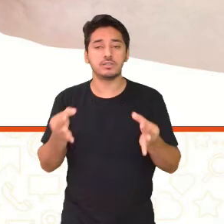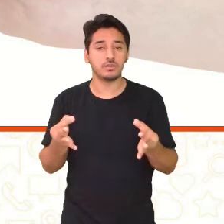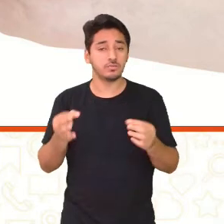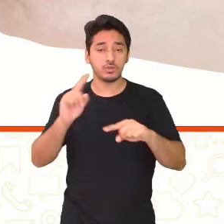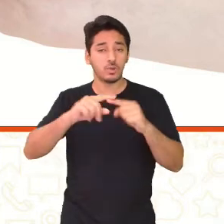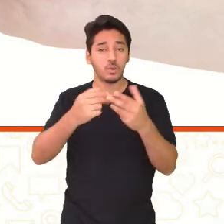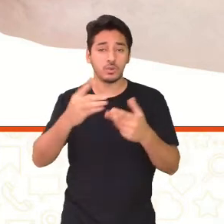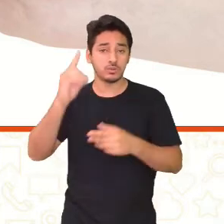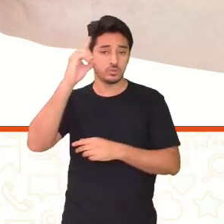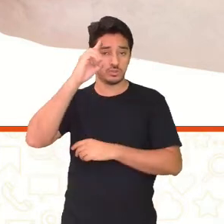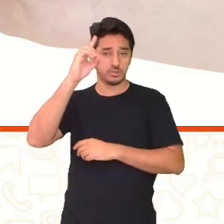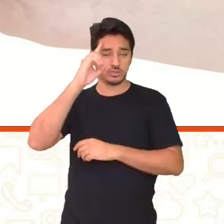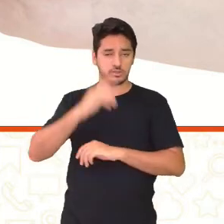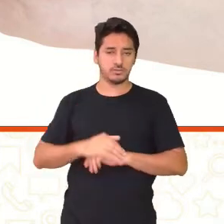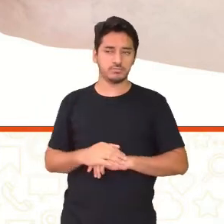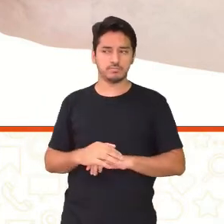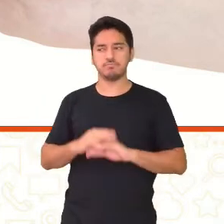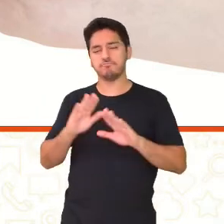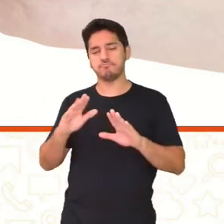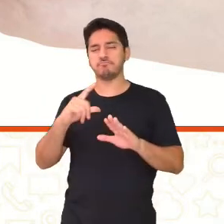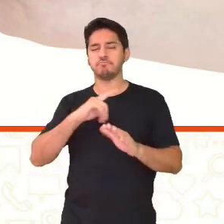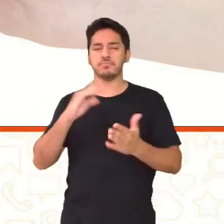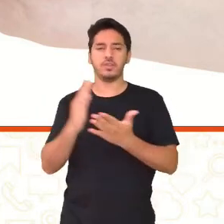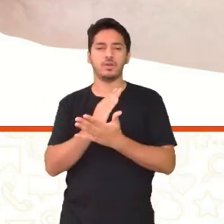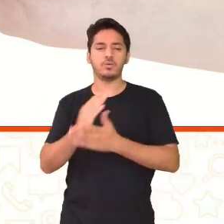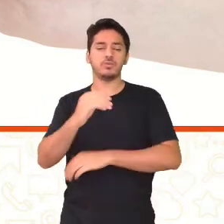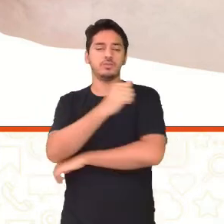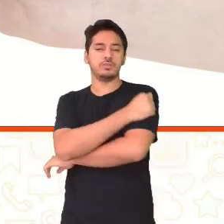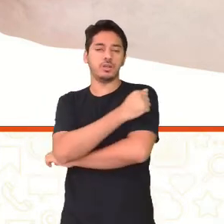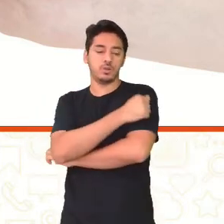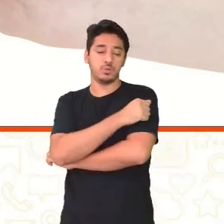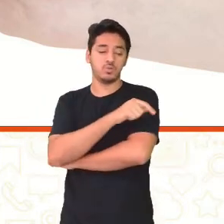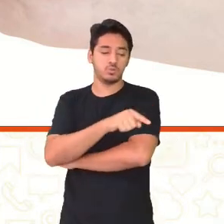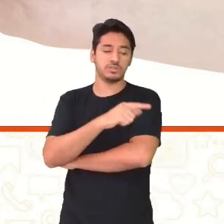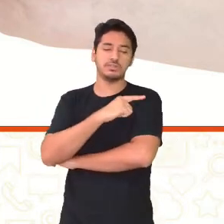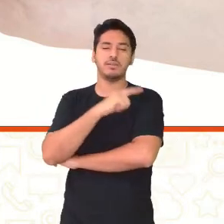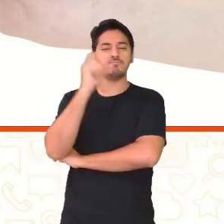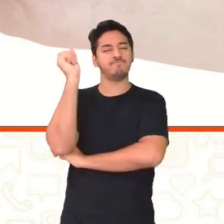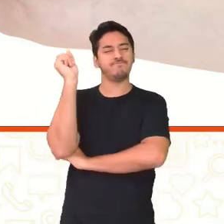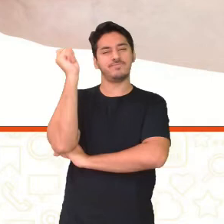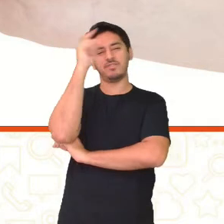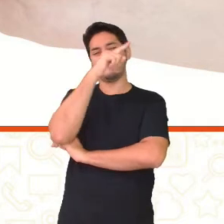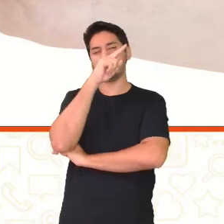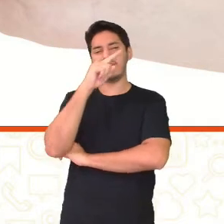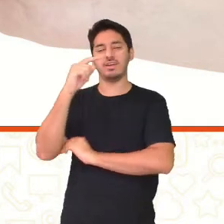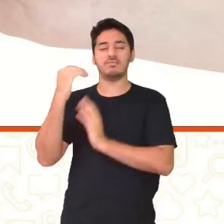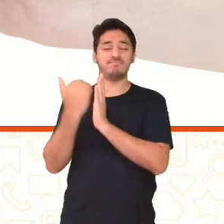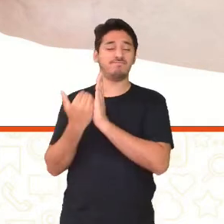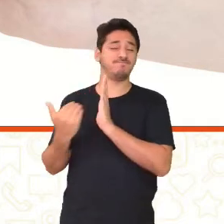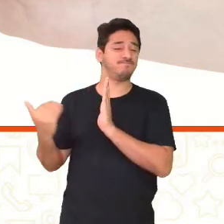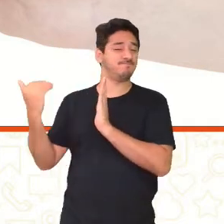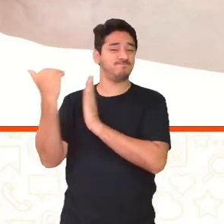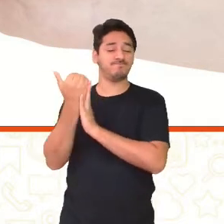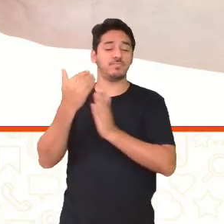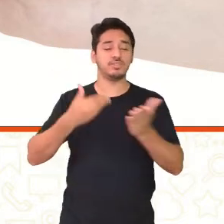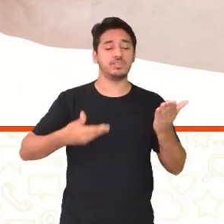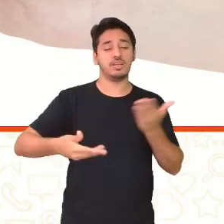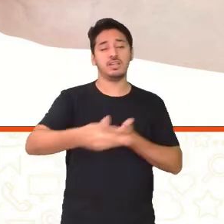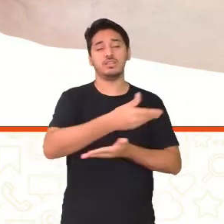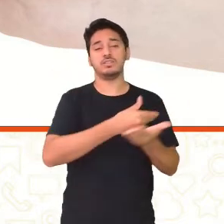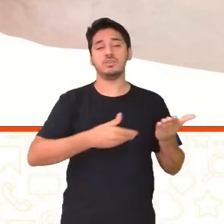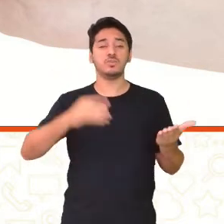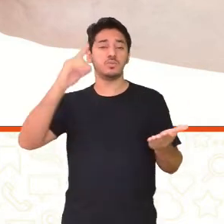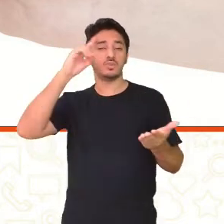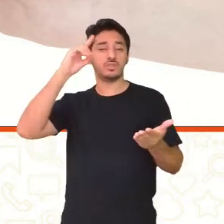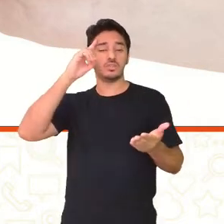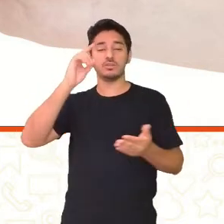diária. Ou seja, tem alguns estudantes que eles apresentam dificuldade maior nessa relação da vida diária.